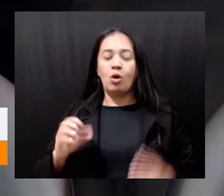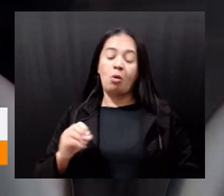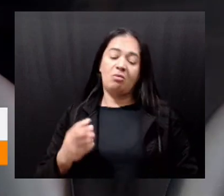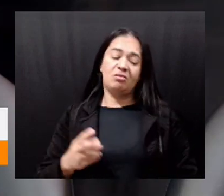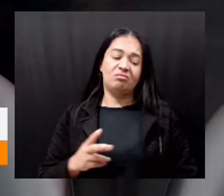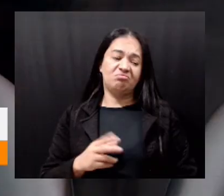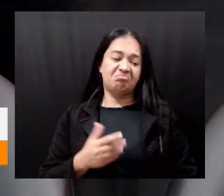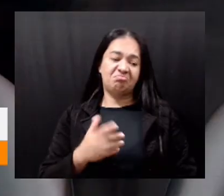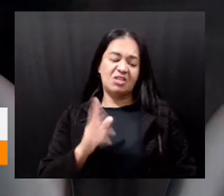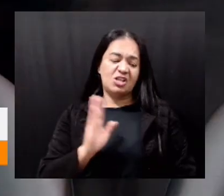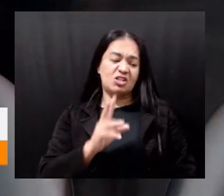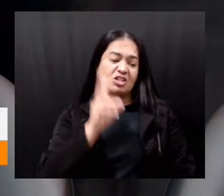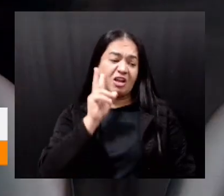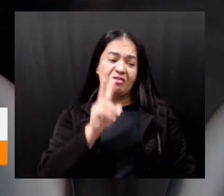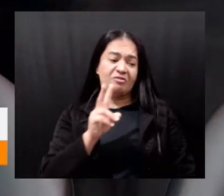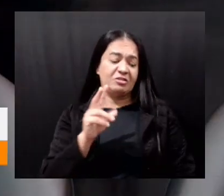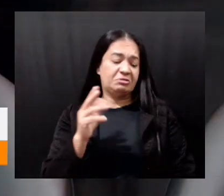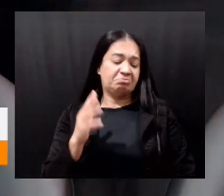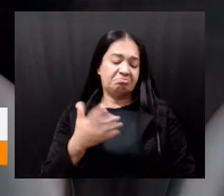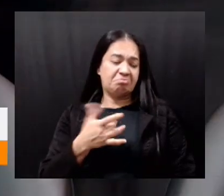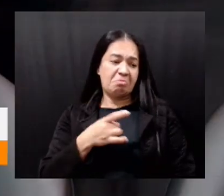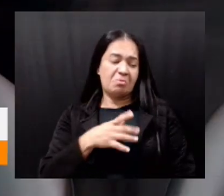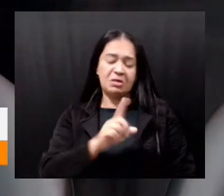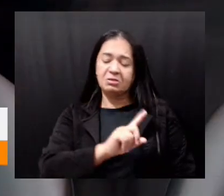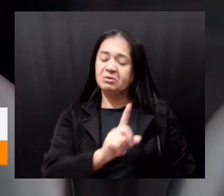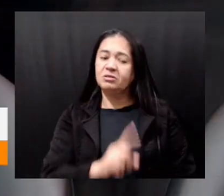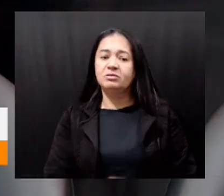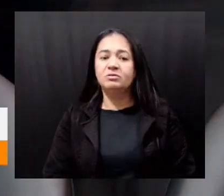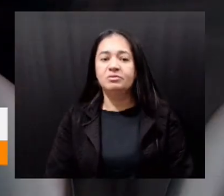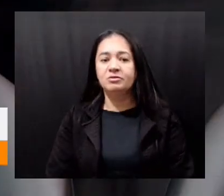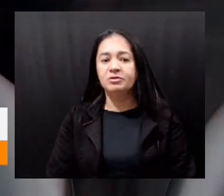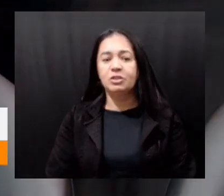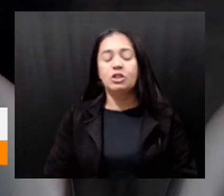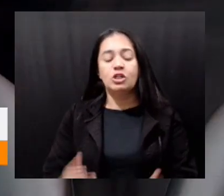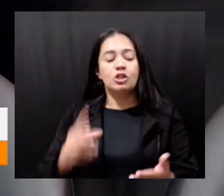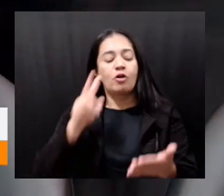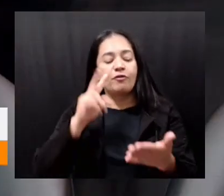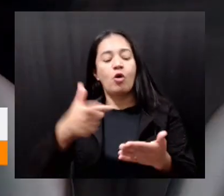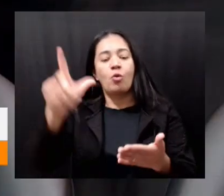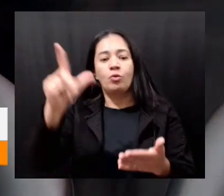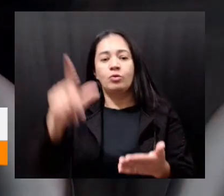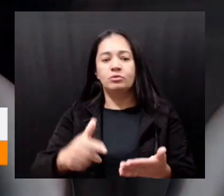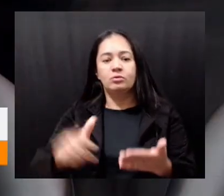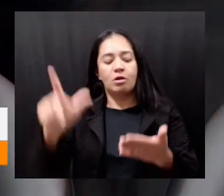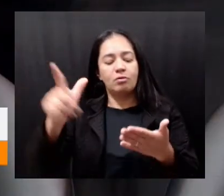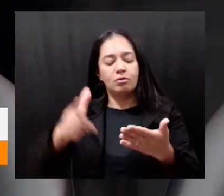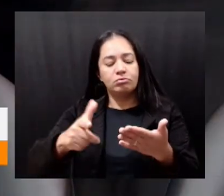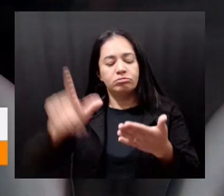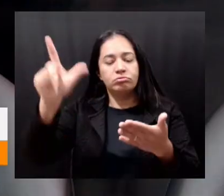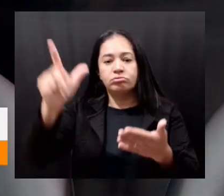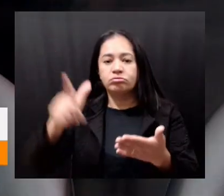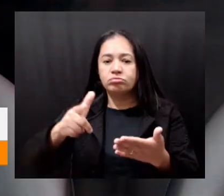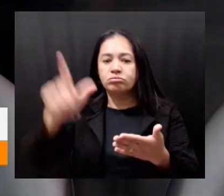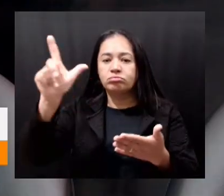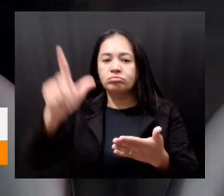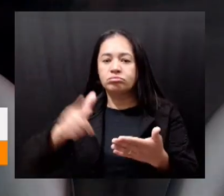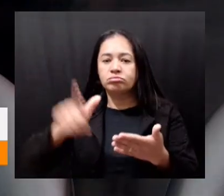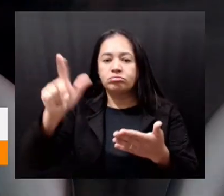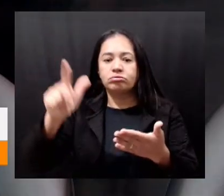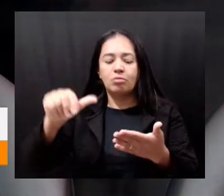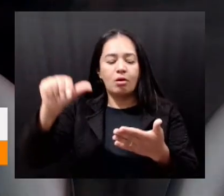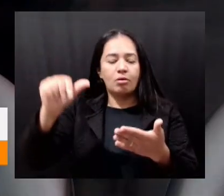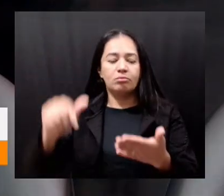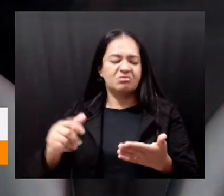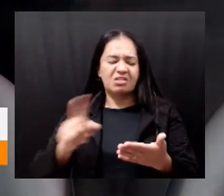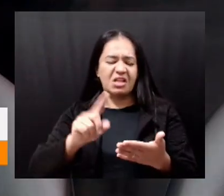que nem tá me assustando, deixa eu ver se tem um pouquinho pior aqui. E aí vai escalando, né? Ah, deixa eu ver se tem um pior. Ah, não. Ah, esse